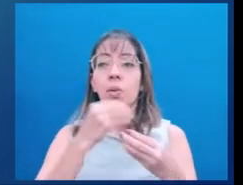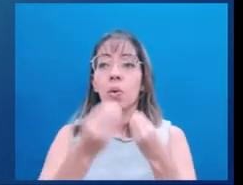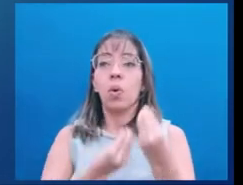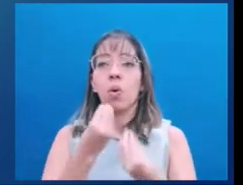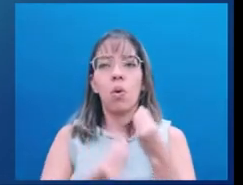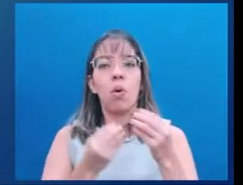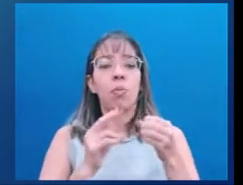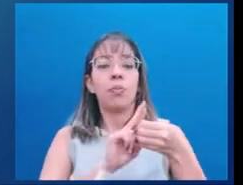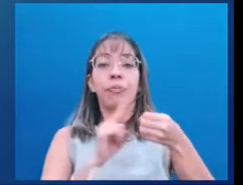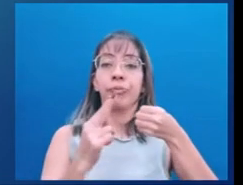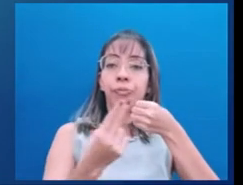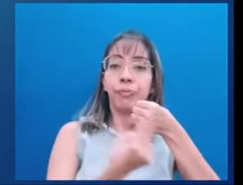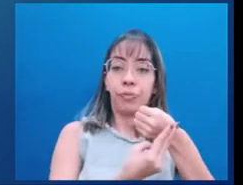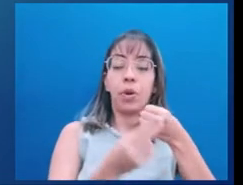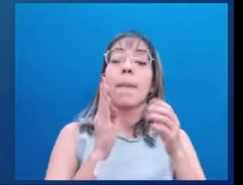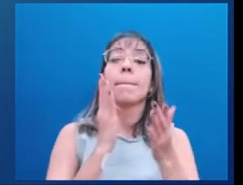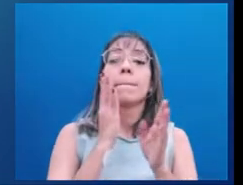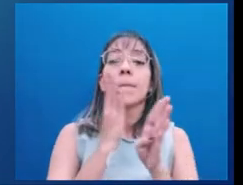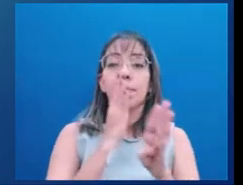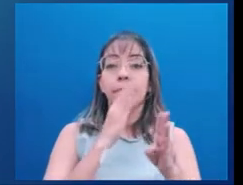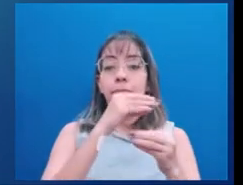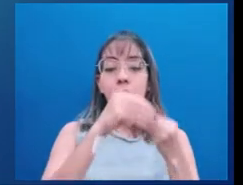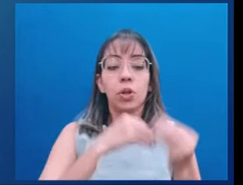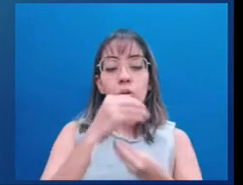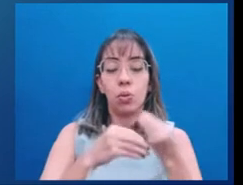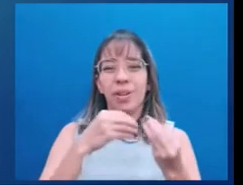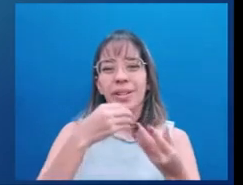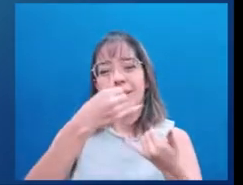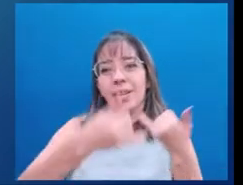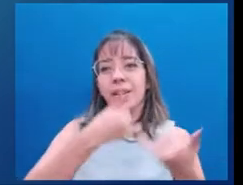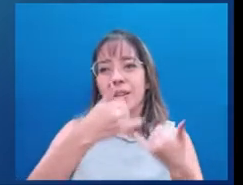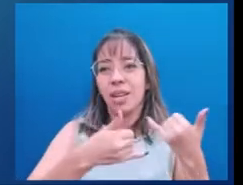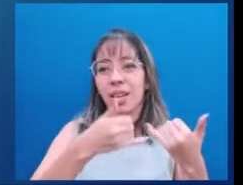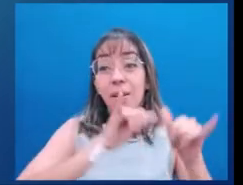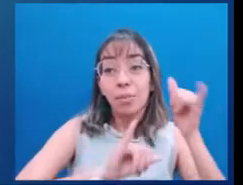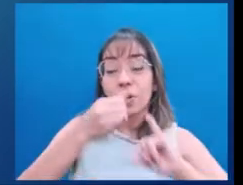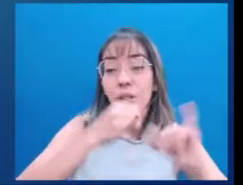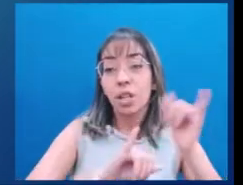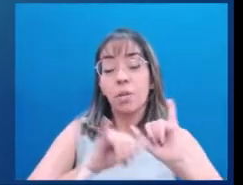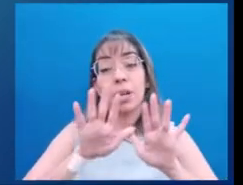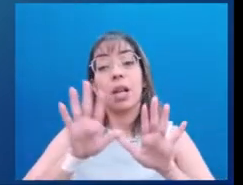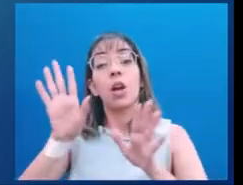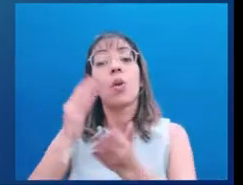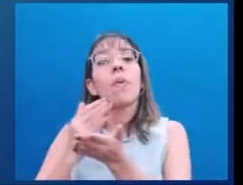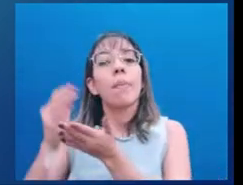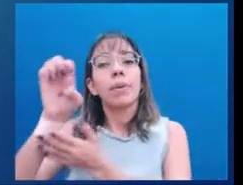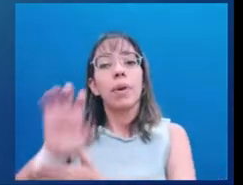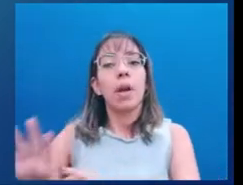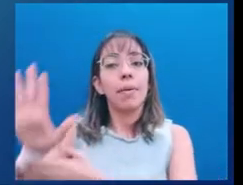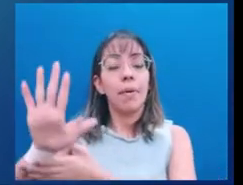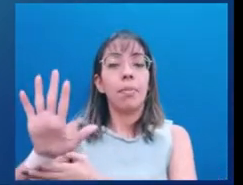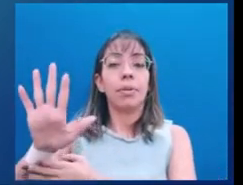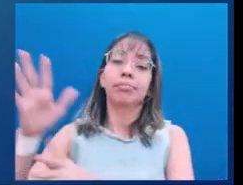à classificação, rotulagem e embalagem de substâncias e misturas químicas, que é o regulamento que a gente chama de CRE, introduz em todos os espaços da União